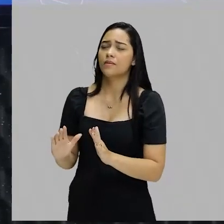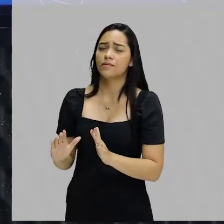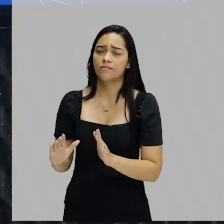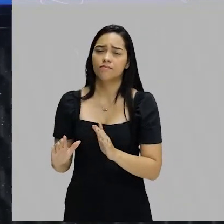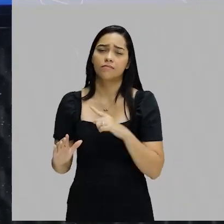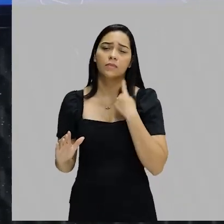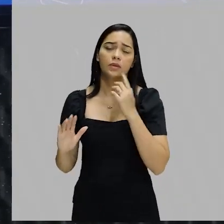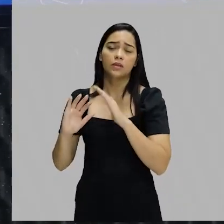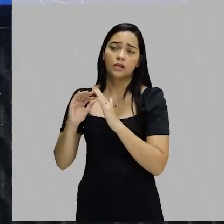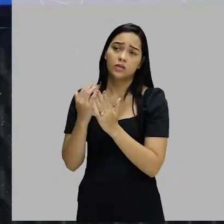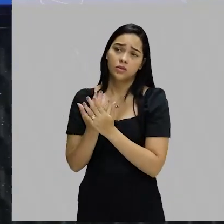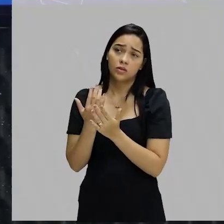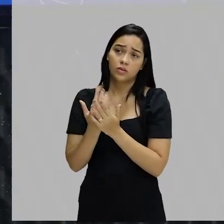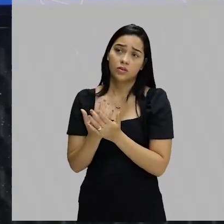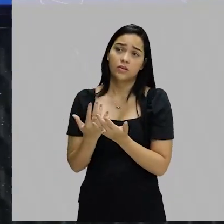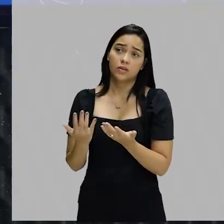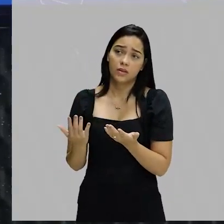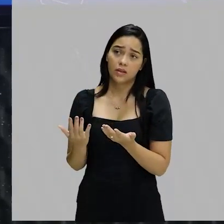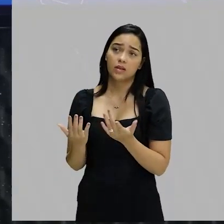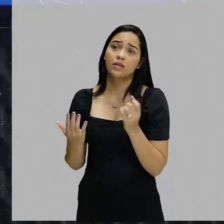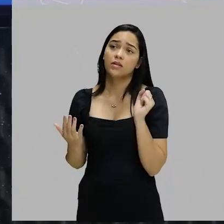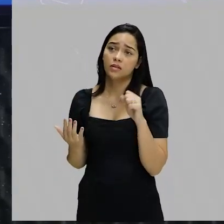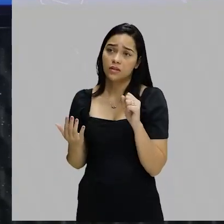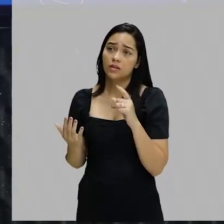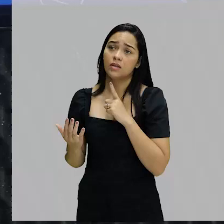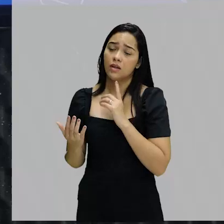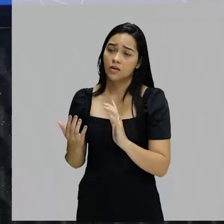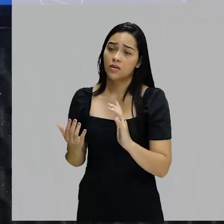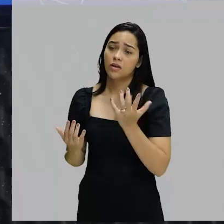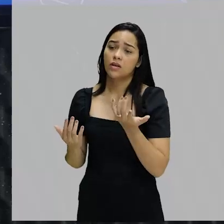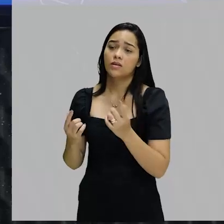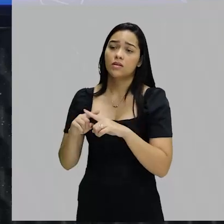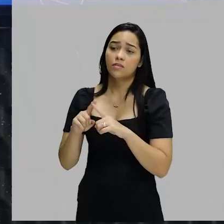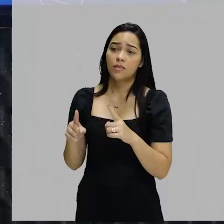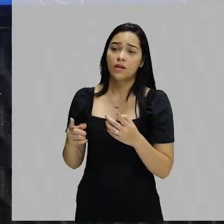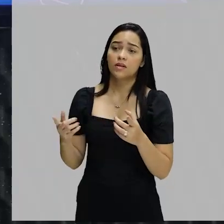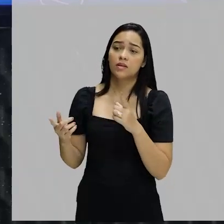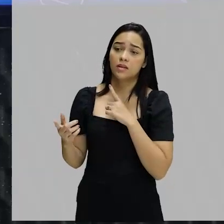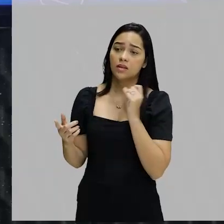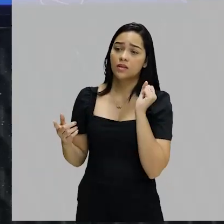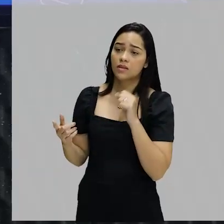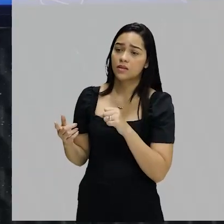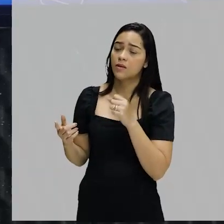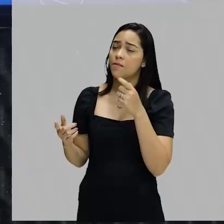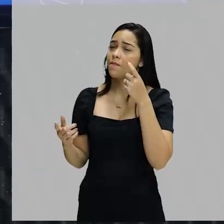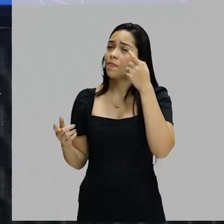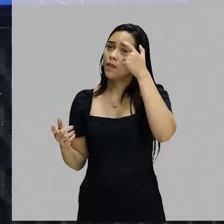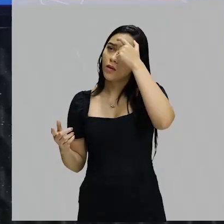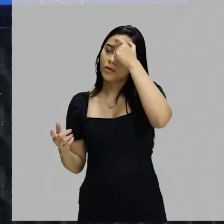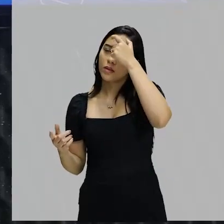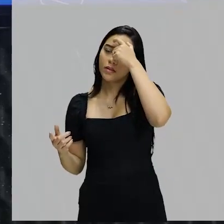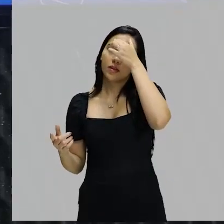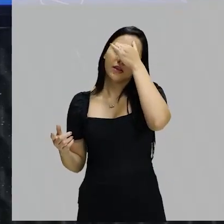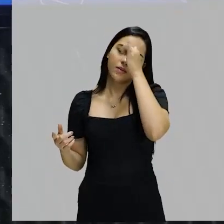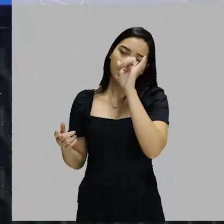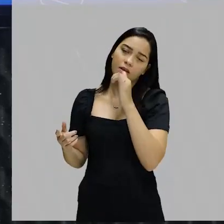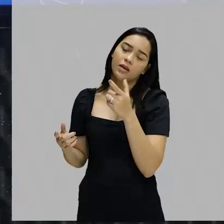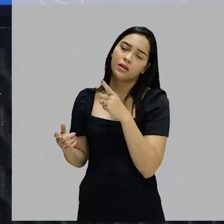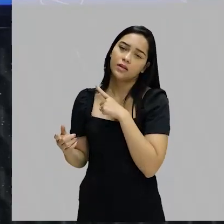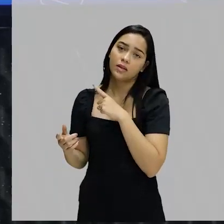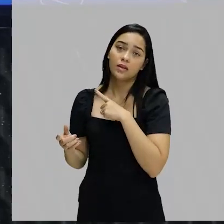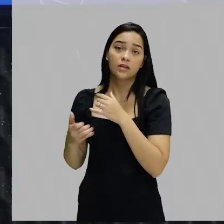das nossas escolas, infelizmente. Ainda acontece, mas vamos ter mais consciência e evitar esse tipo